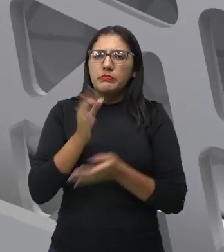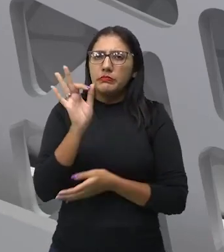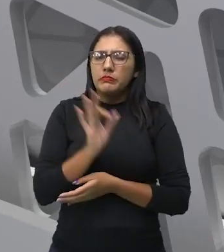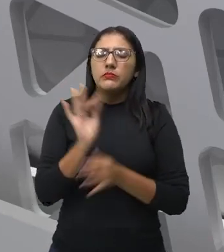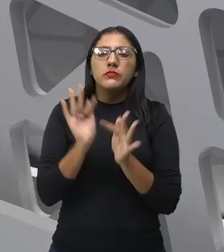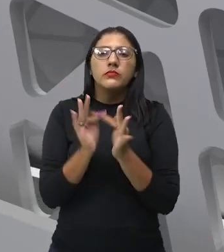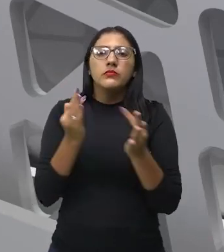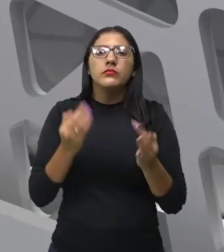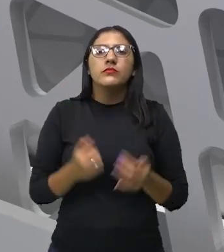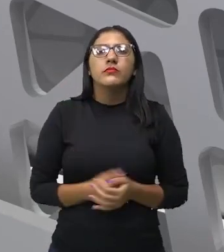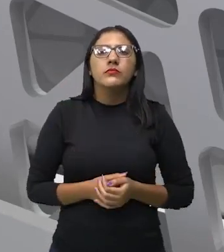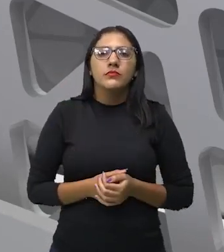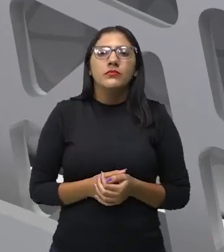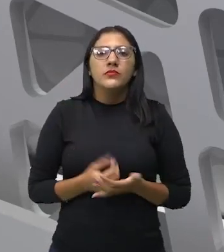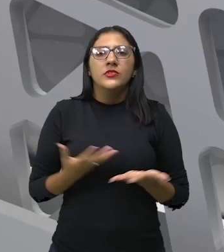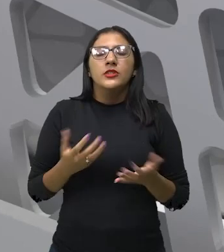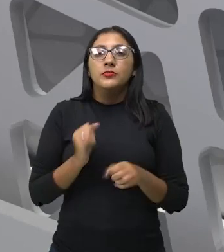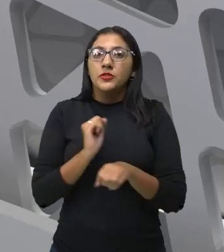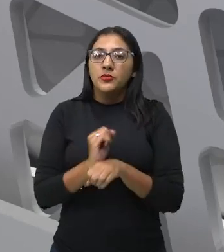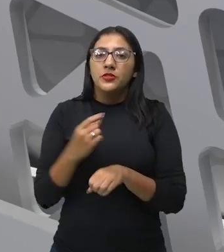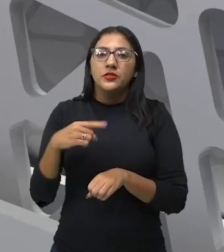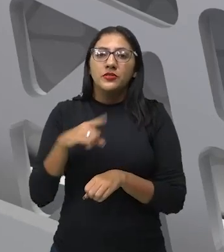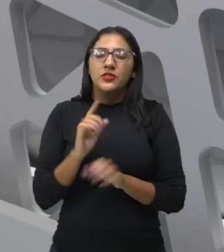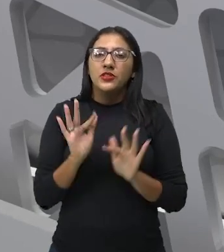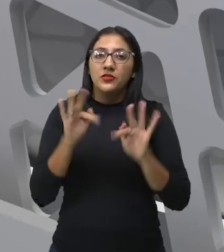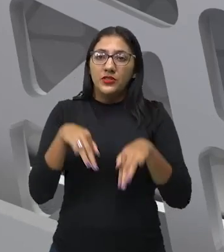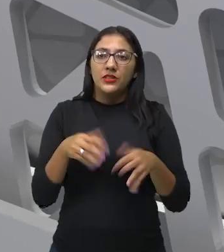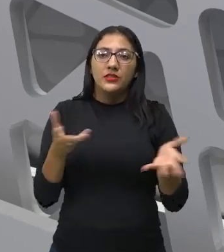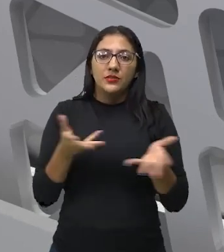tá legal? E aguardo, então, assim a gente